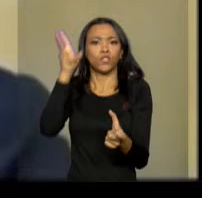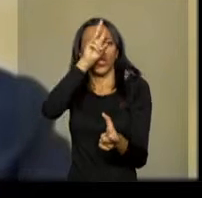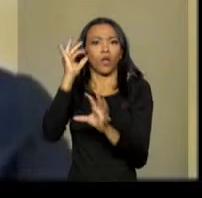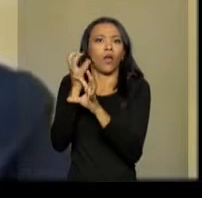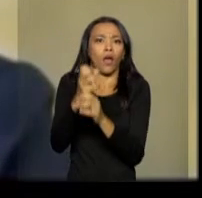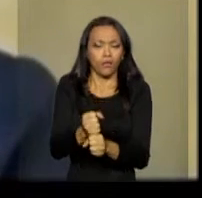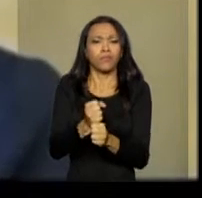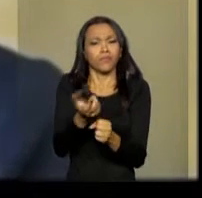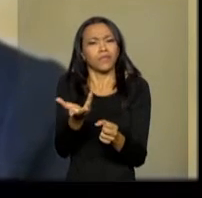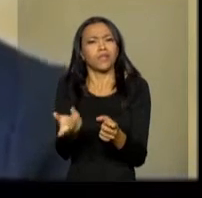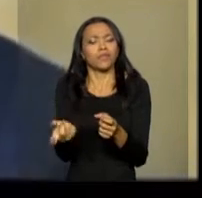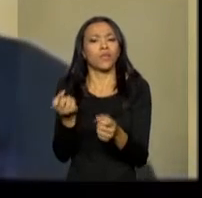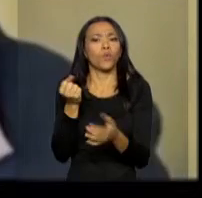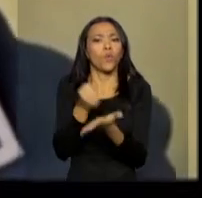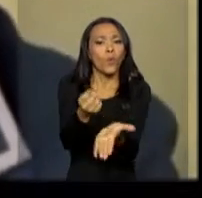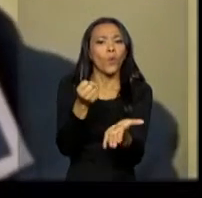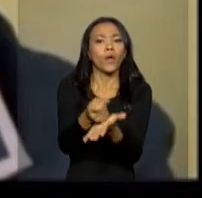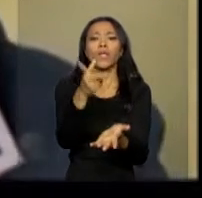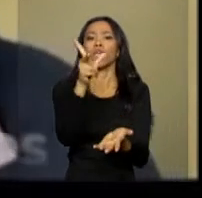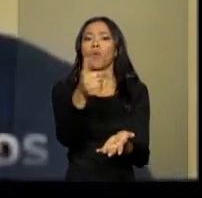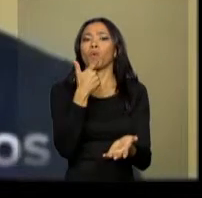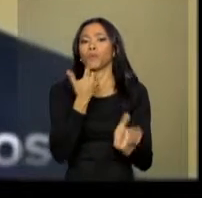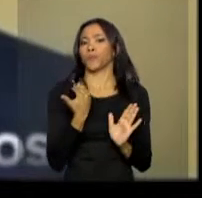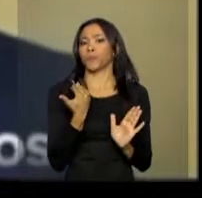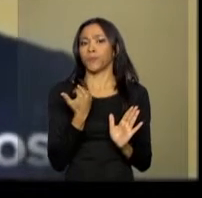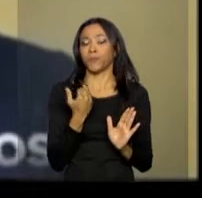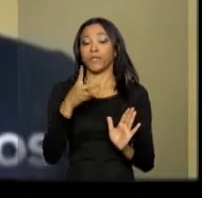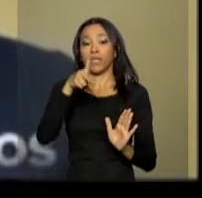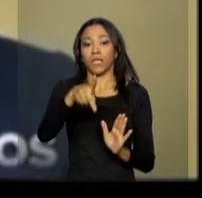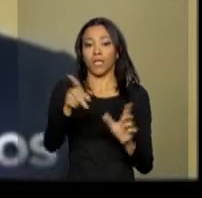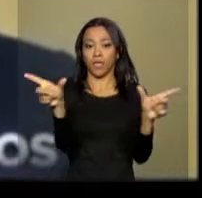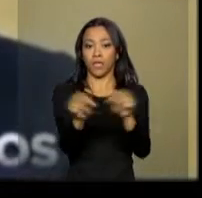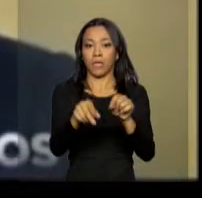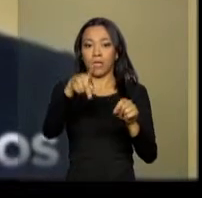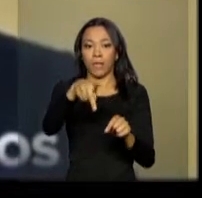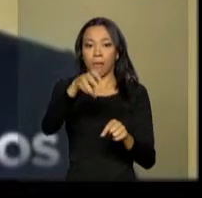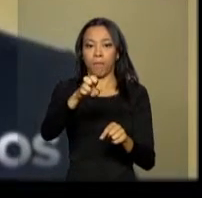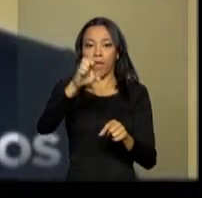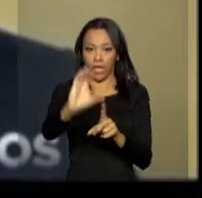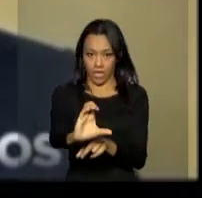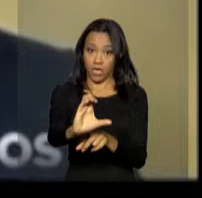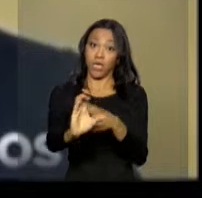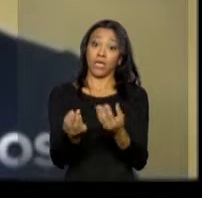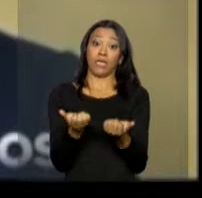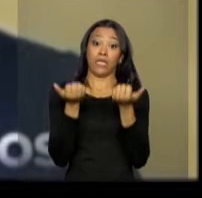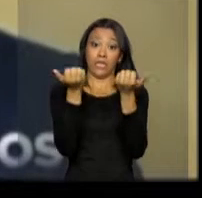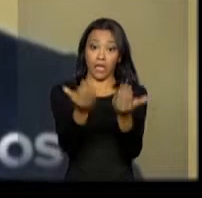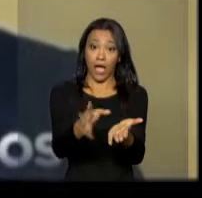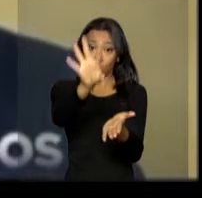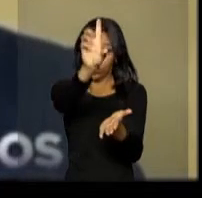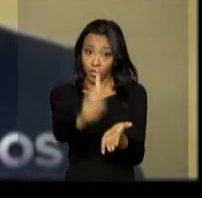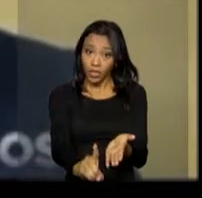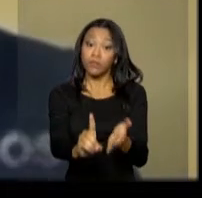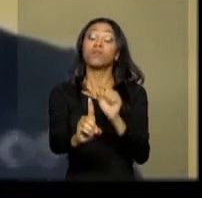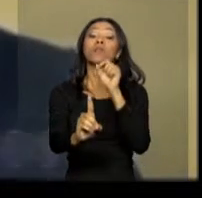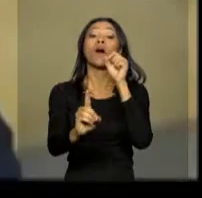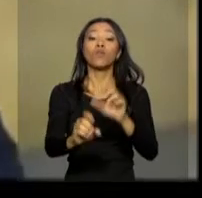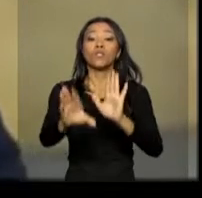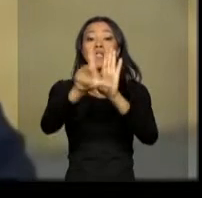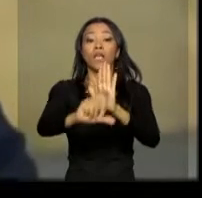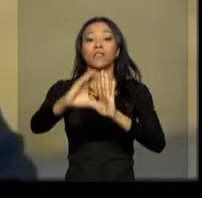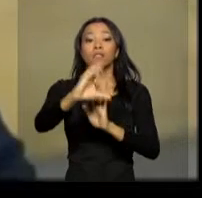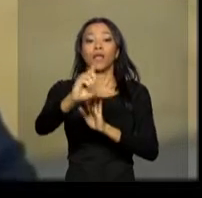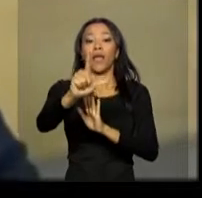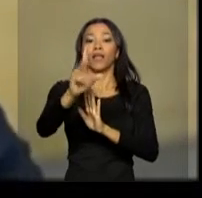como ocorreu recentemente com a aprovação da PEC, que estende os direitos previstos na CLT aos trabalhadores